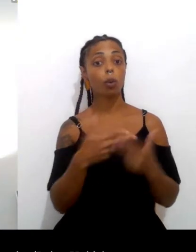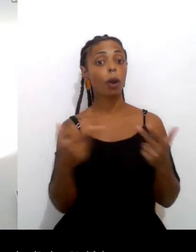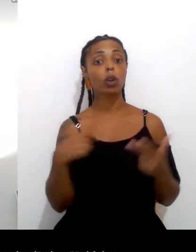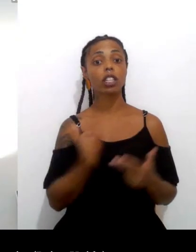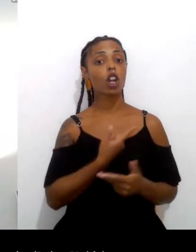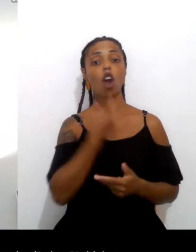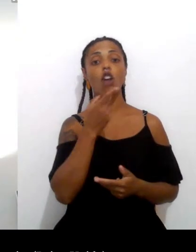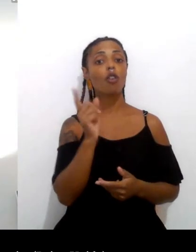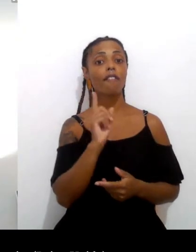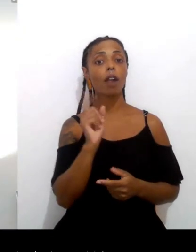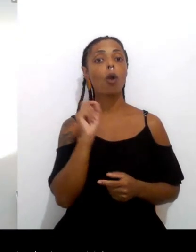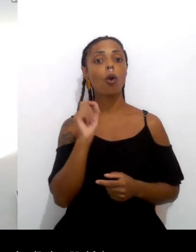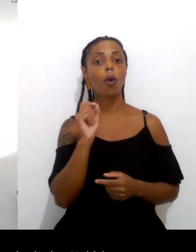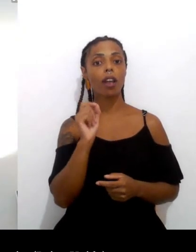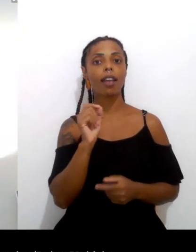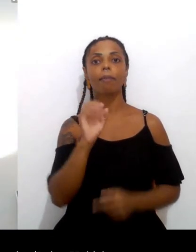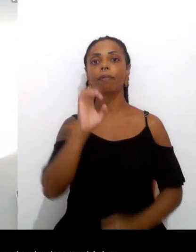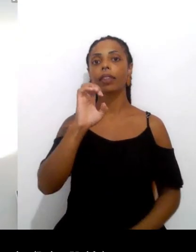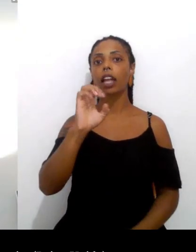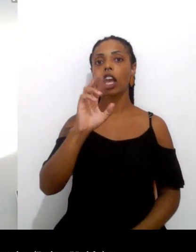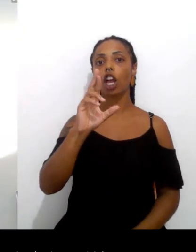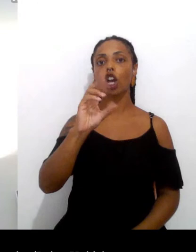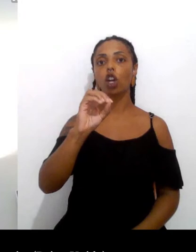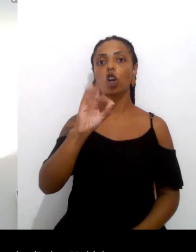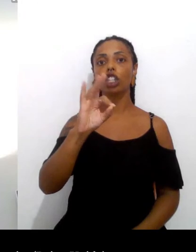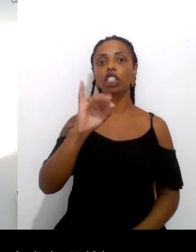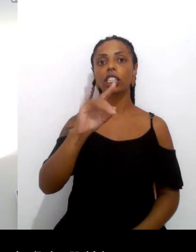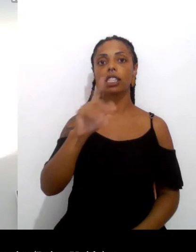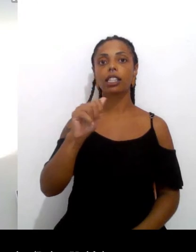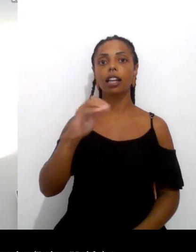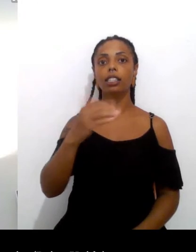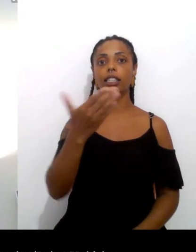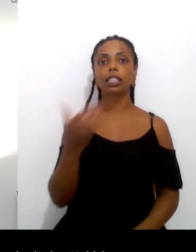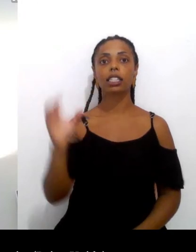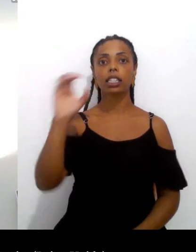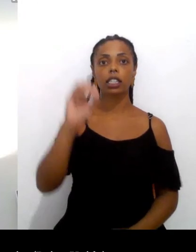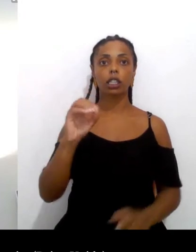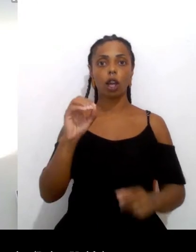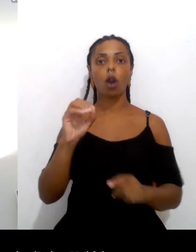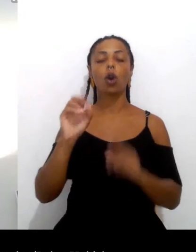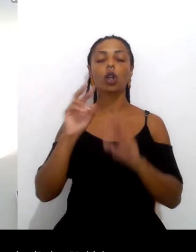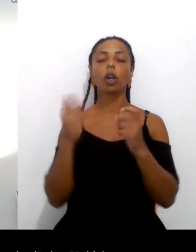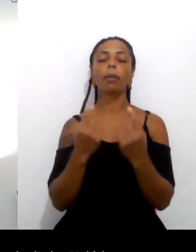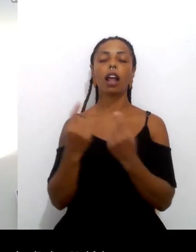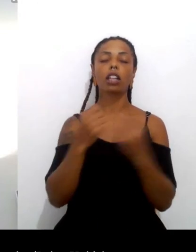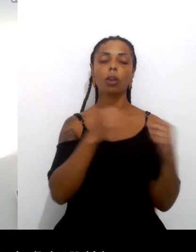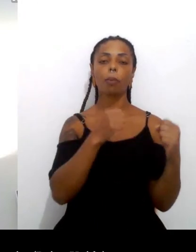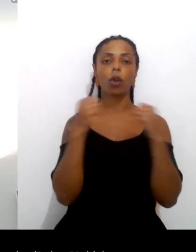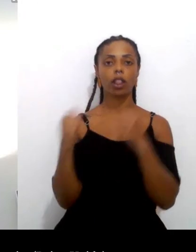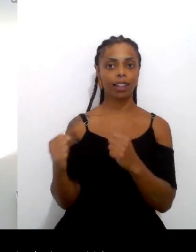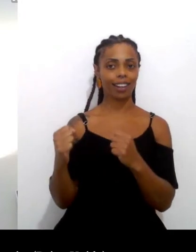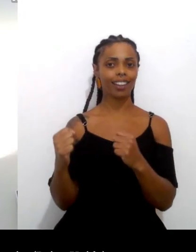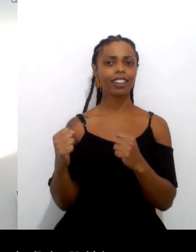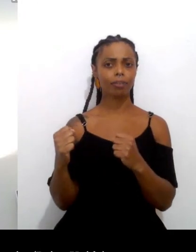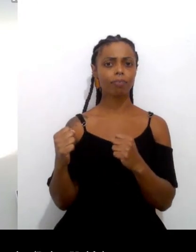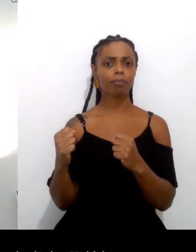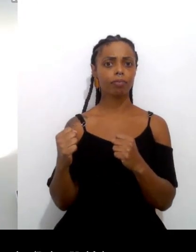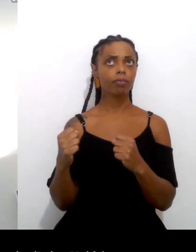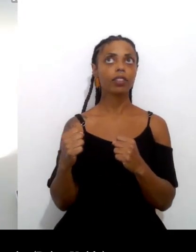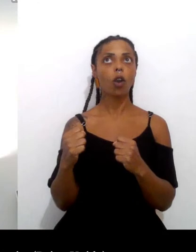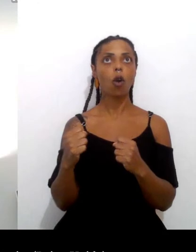é a erotização das relações de poder essa erotização do dinheiro por